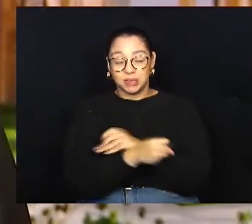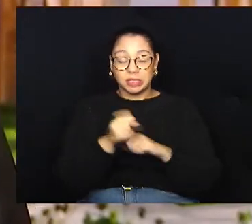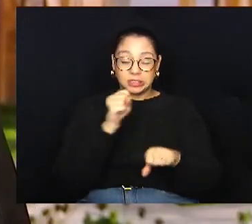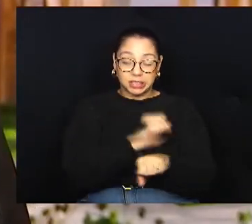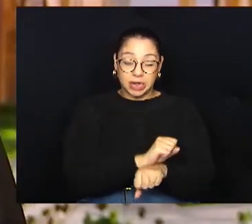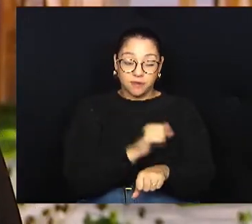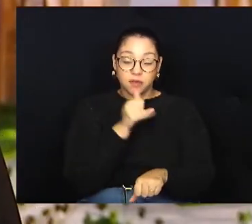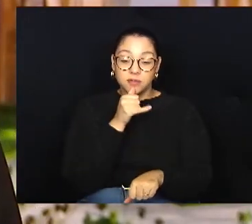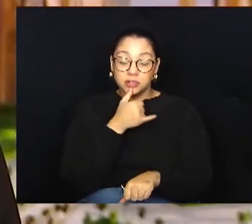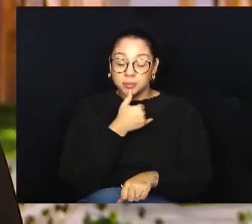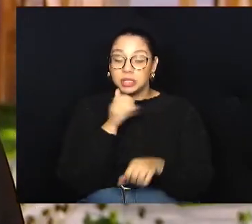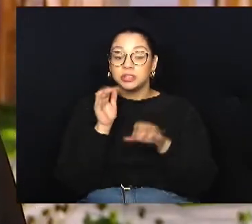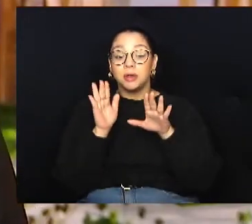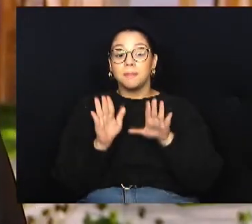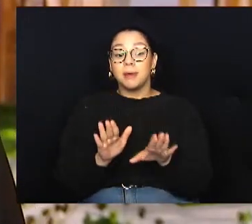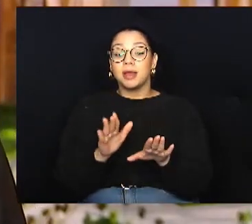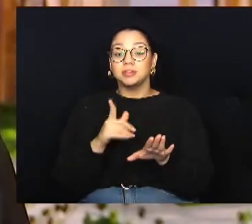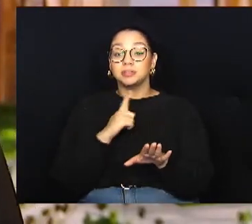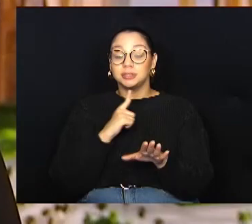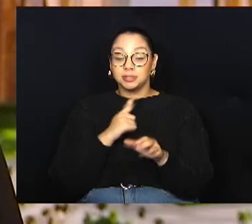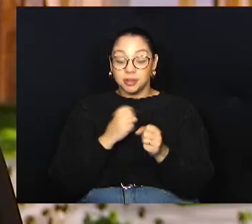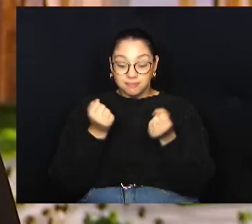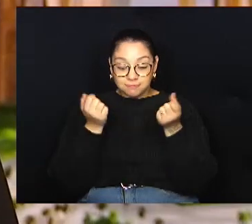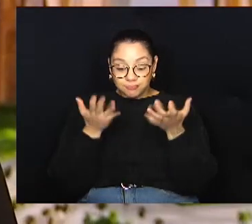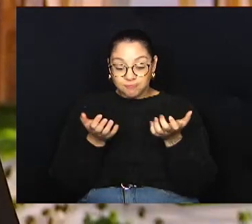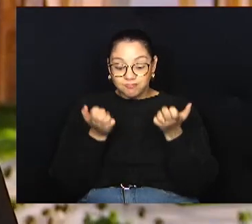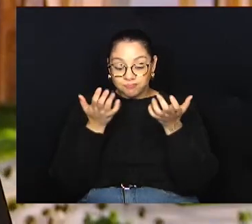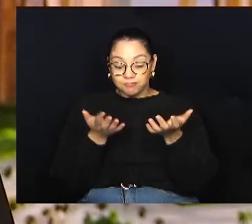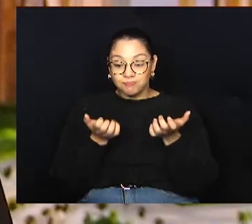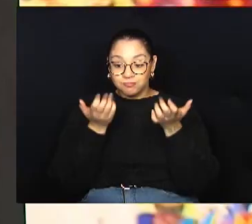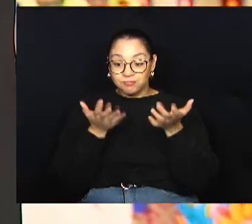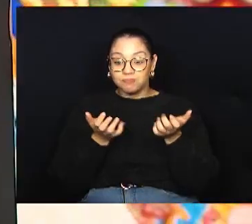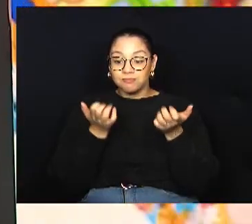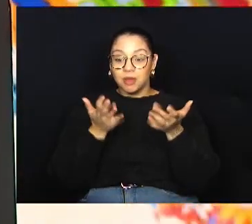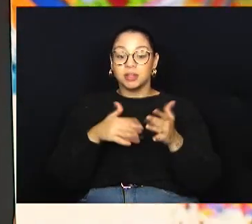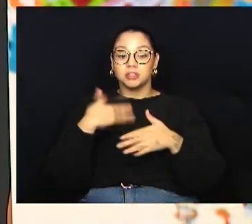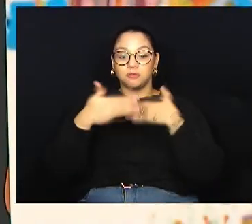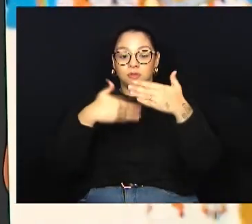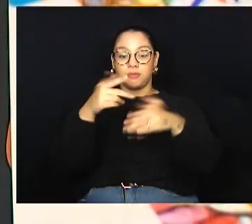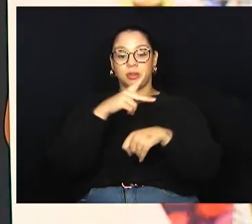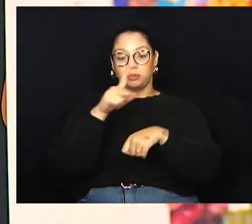que deram e continuam dando sua contribuição para o desenvolvimento do nosso país.